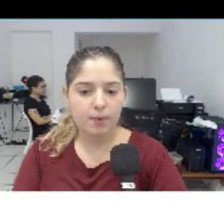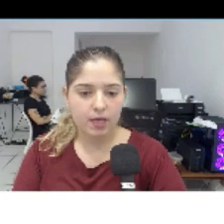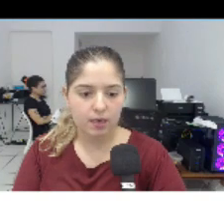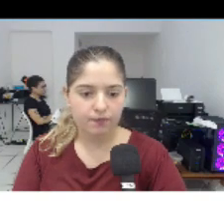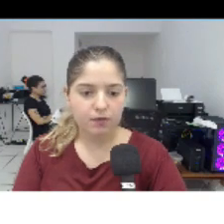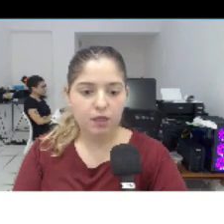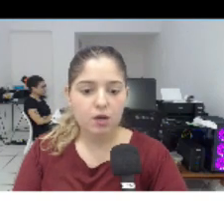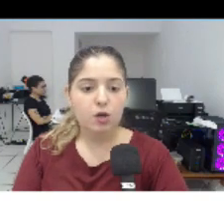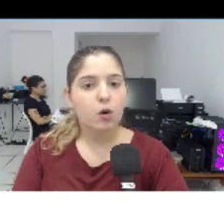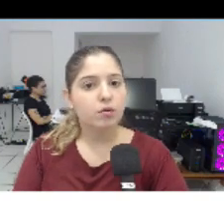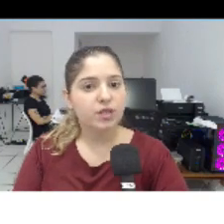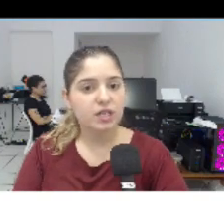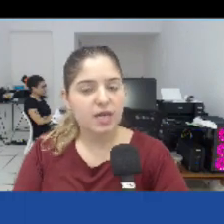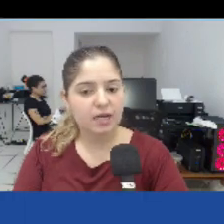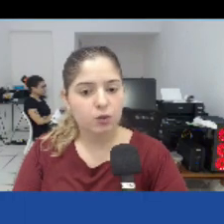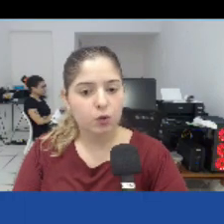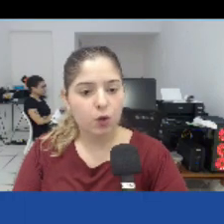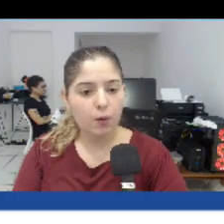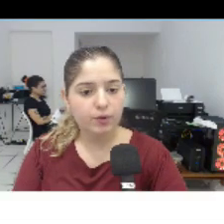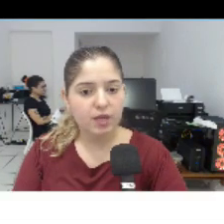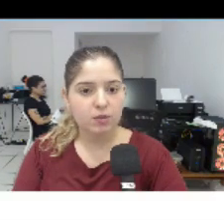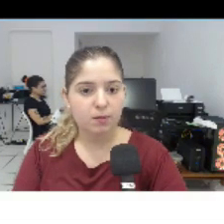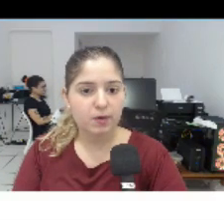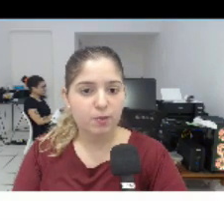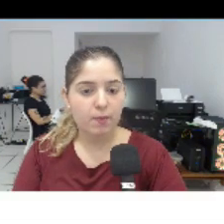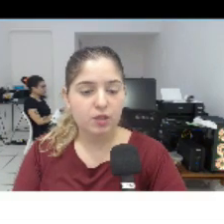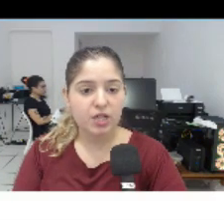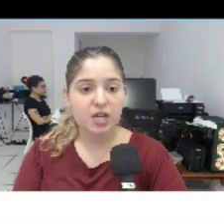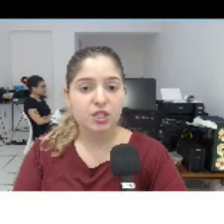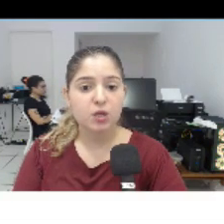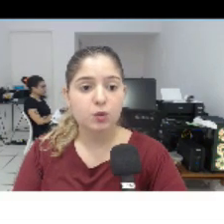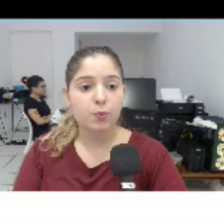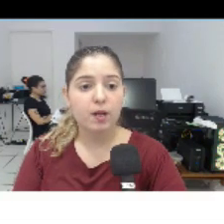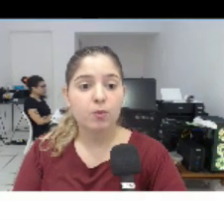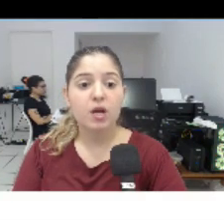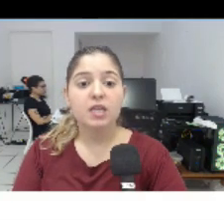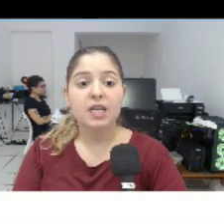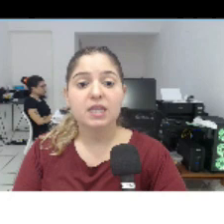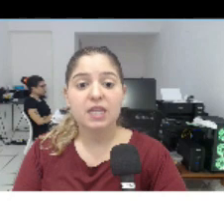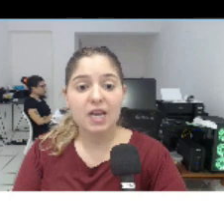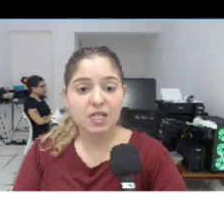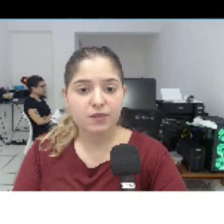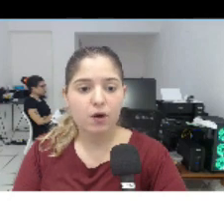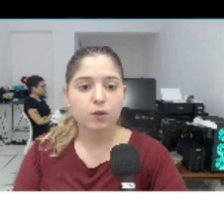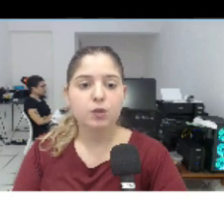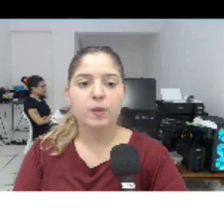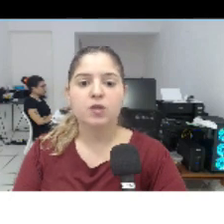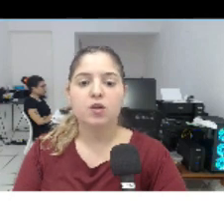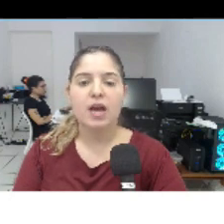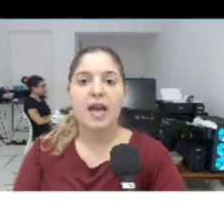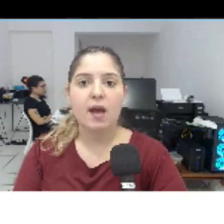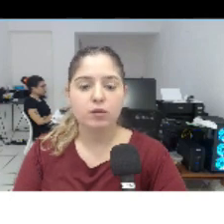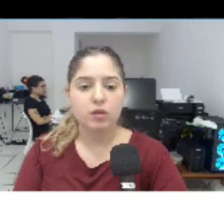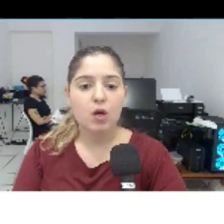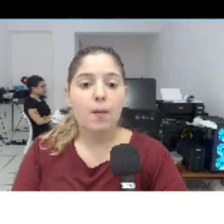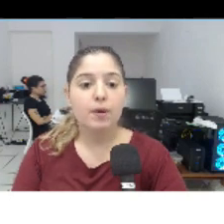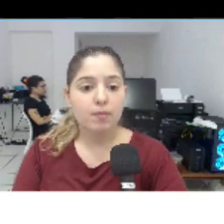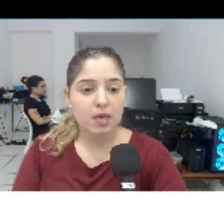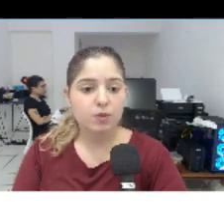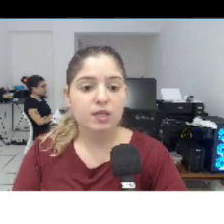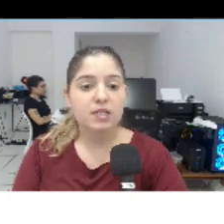de CPI. Com os destaques do Globo, temos em principal manchete que o Supremo tem 3 votos para tornar